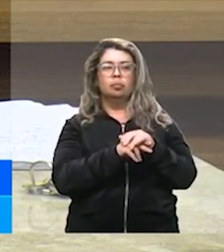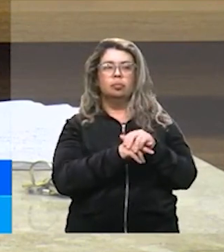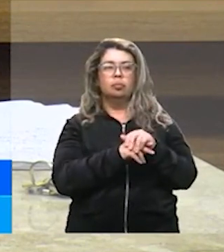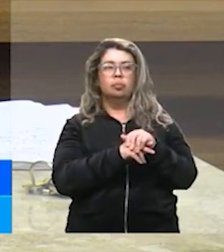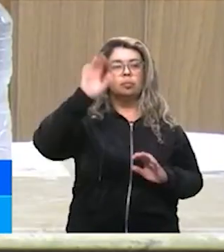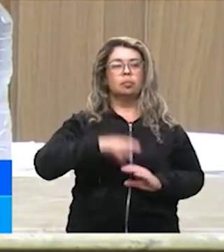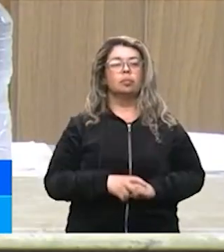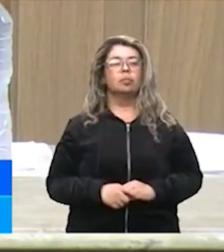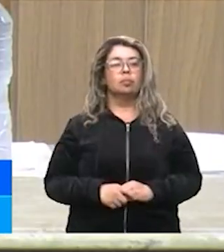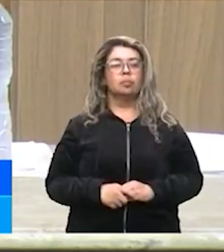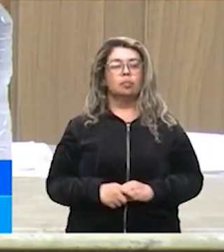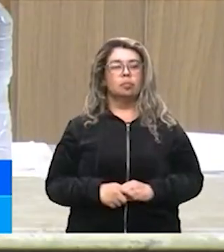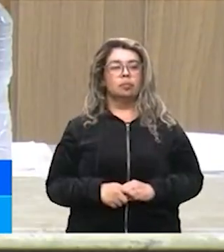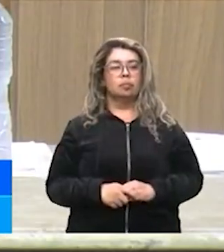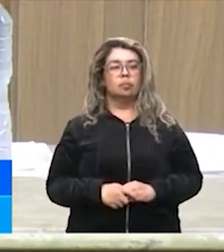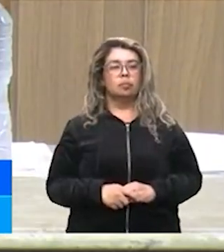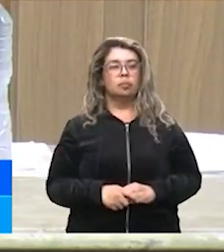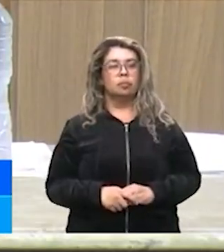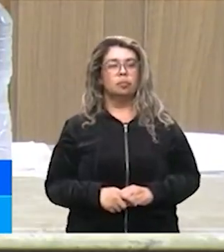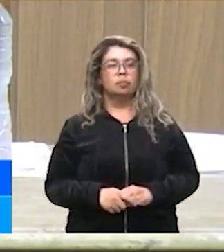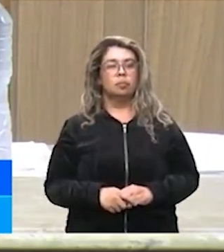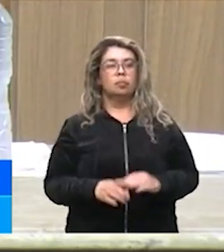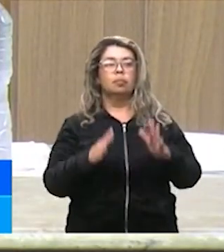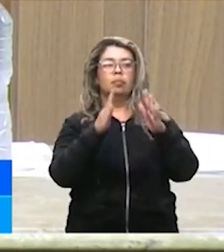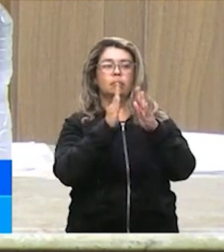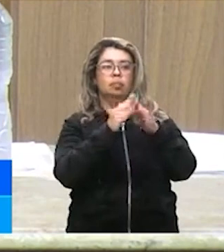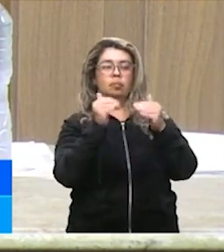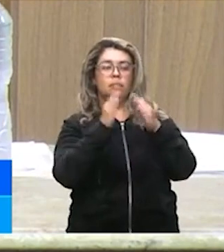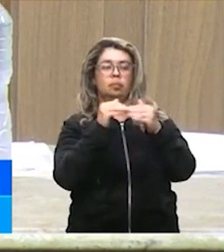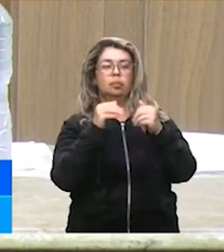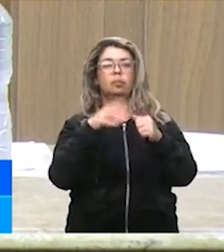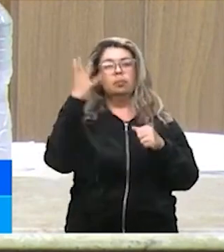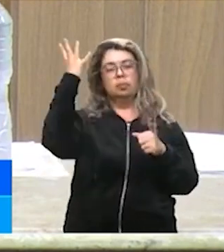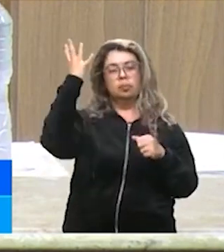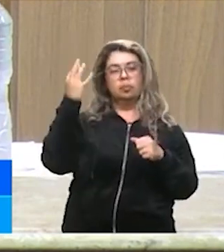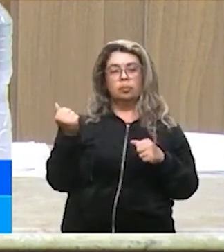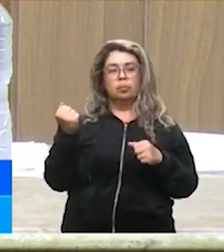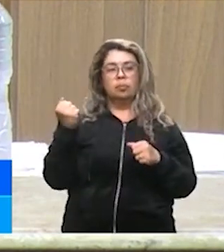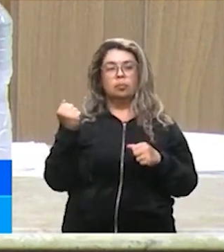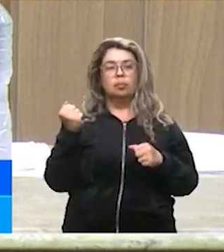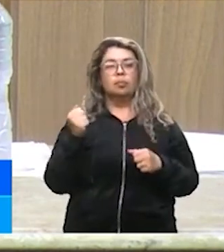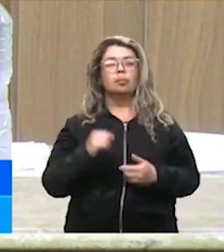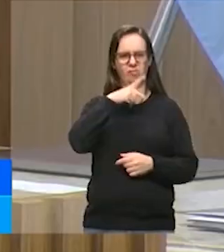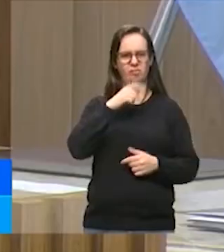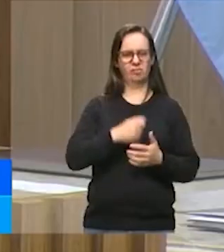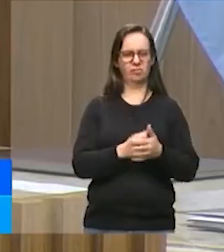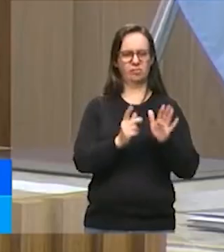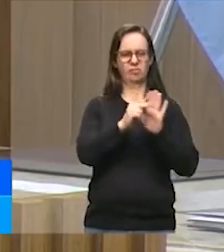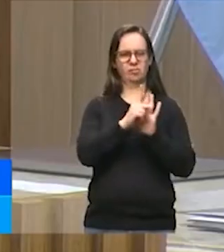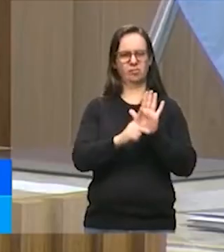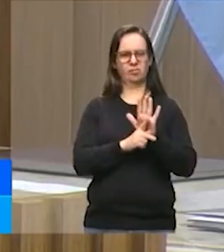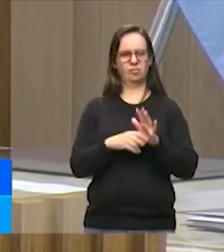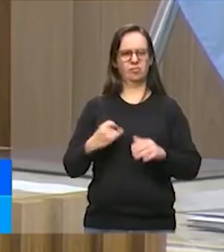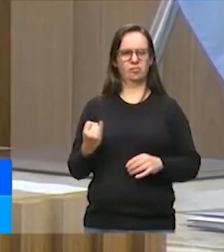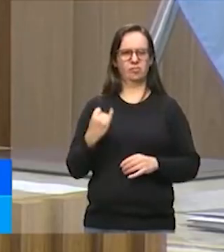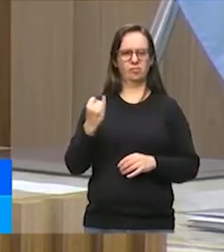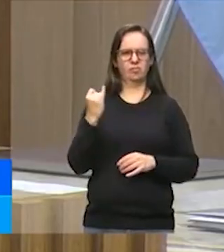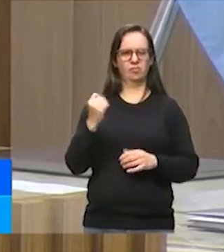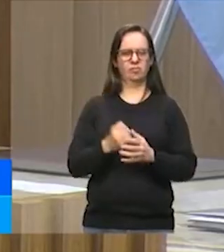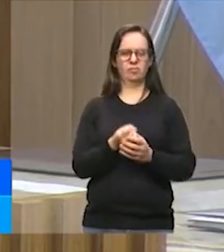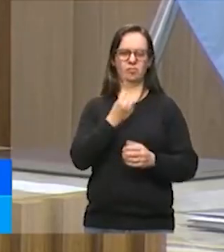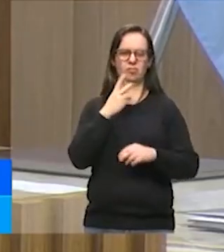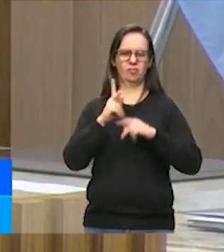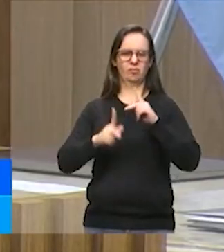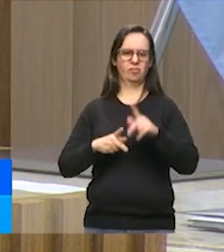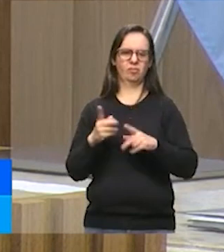o 113 o projeto de lei número 113/2023 solicitava a abertura de crédito junto ao Banco do Brasil